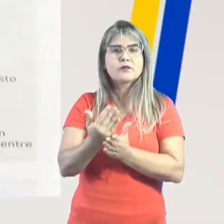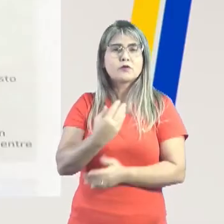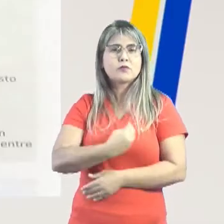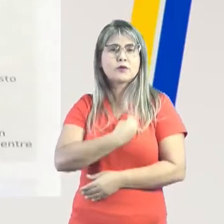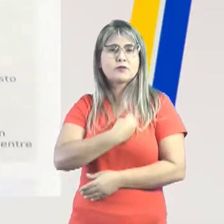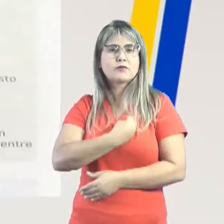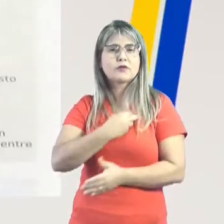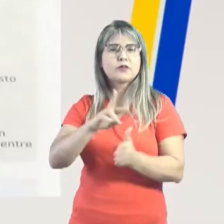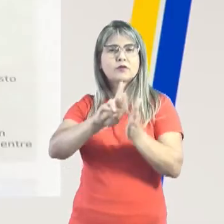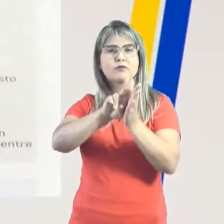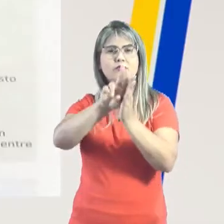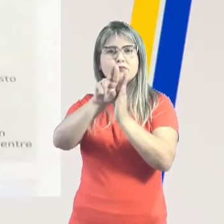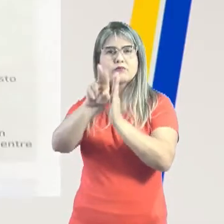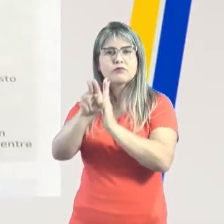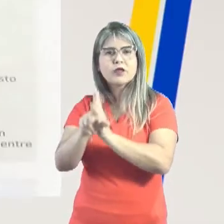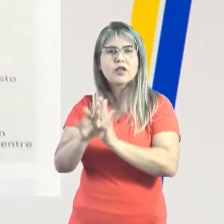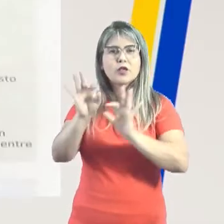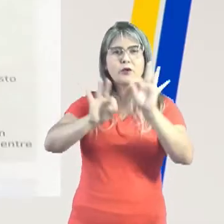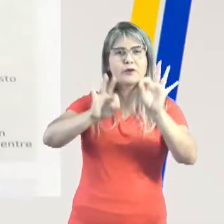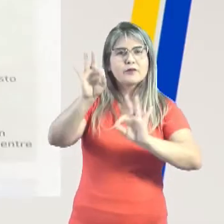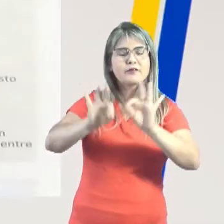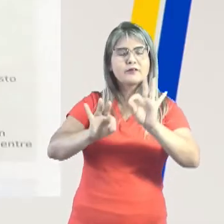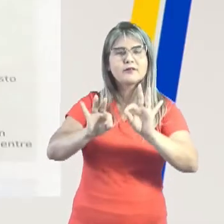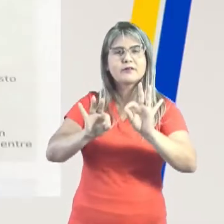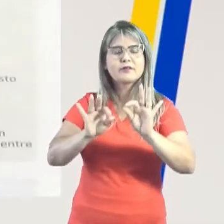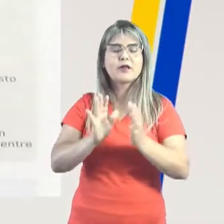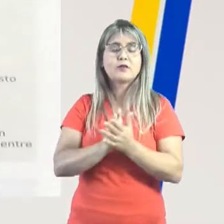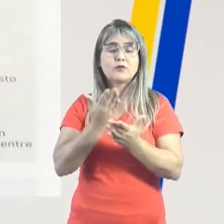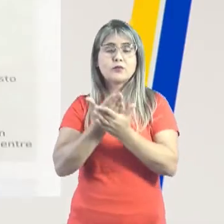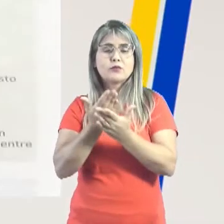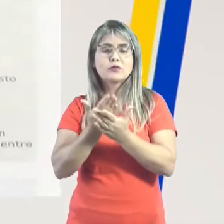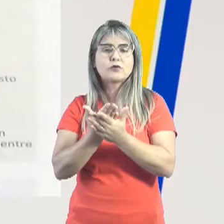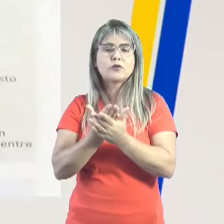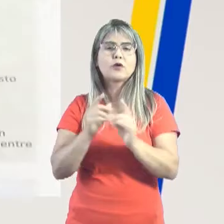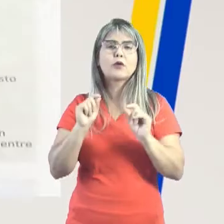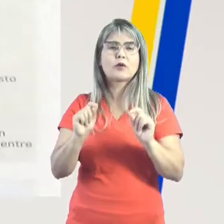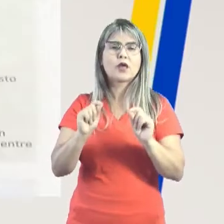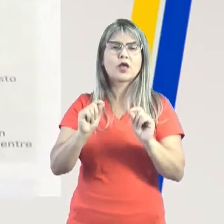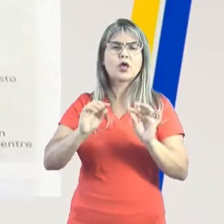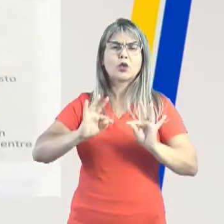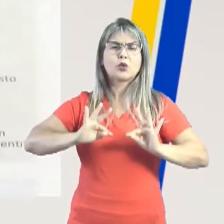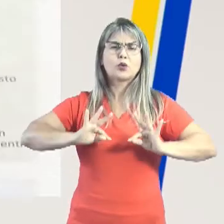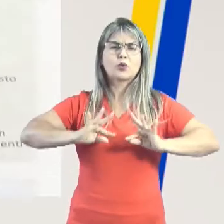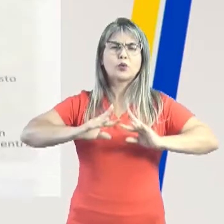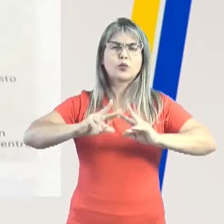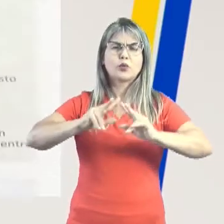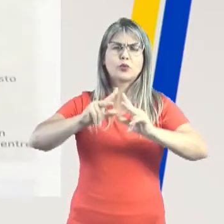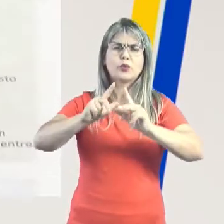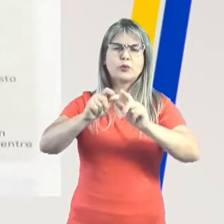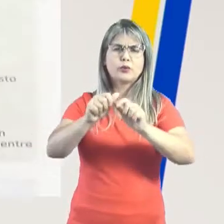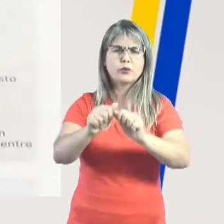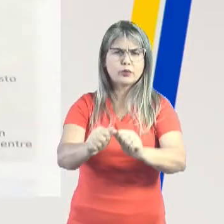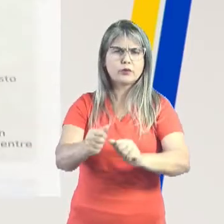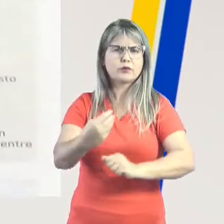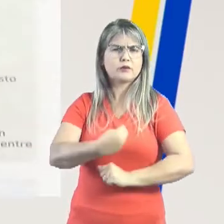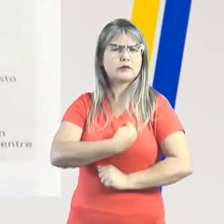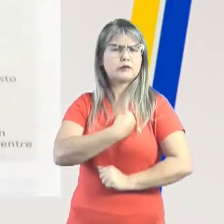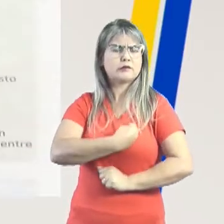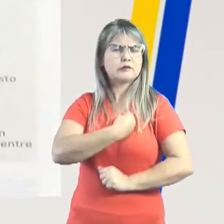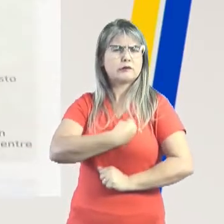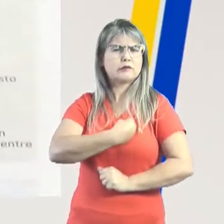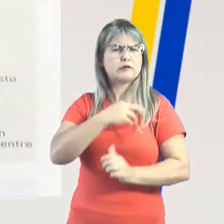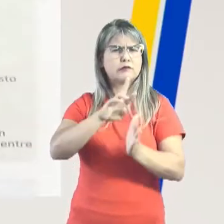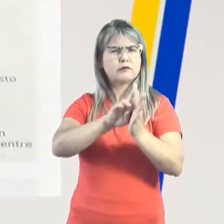que todo ser vivo, pelo menos os multicelulares, formado por várias